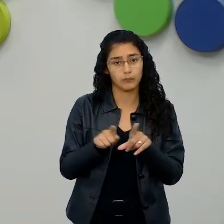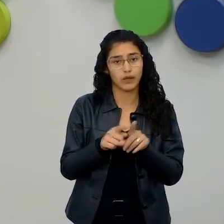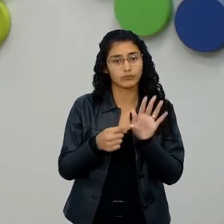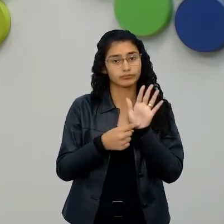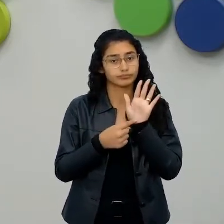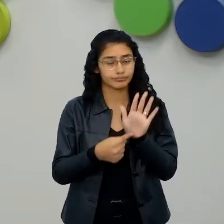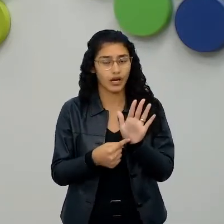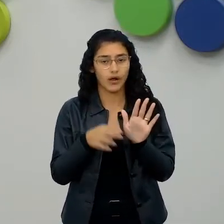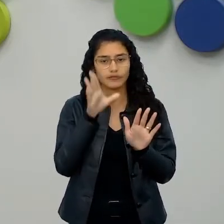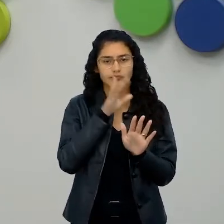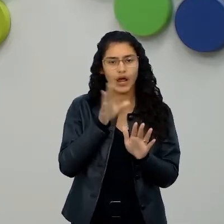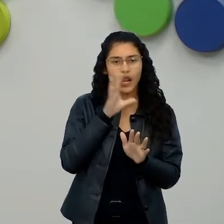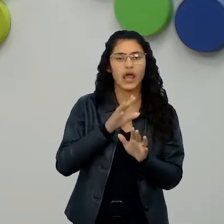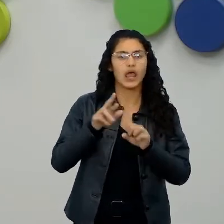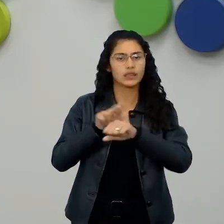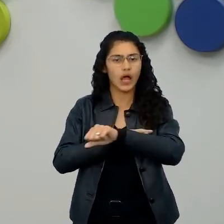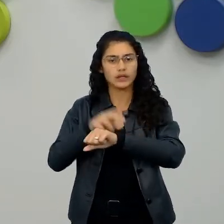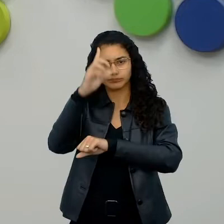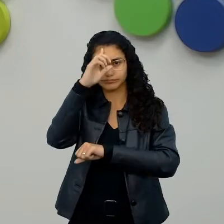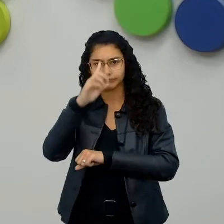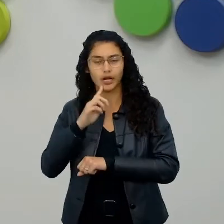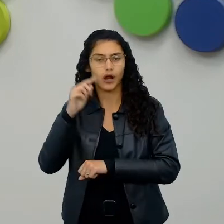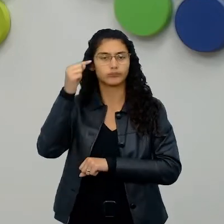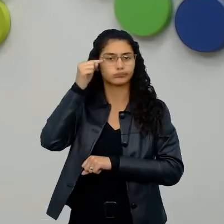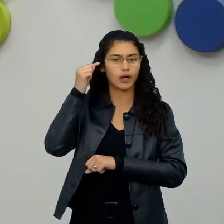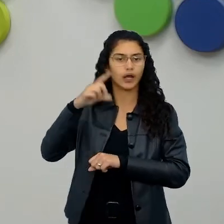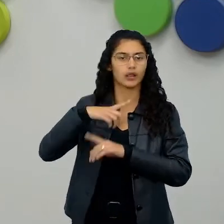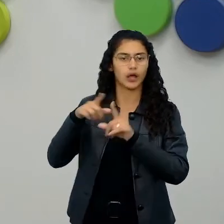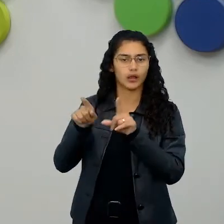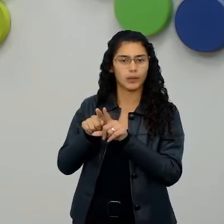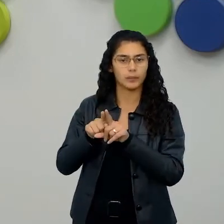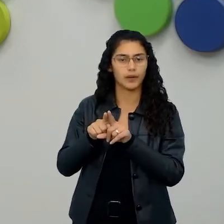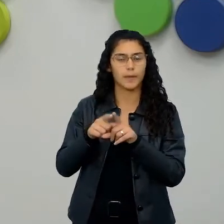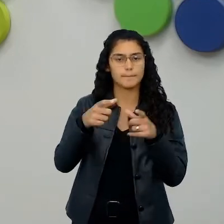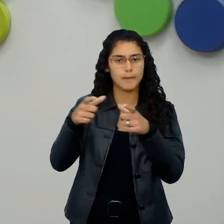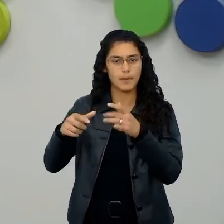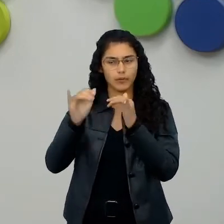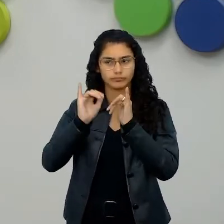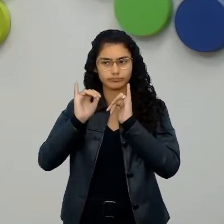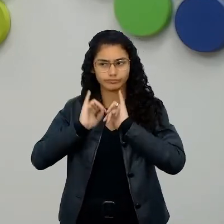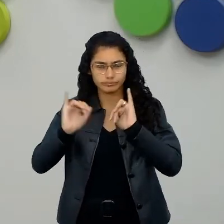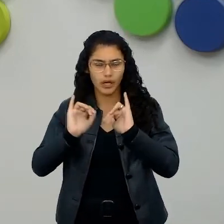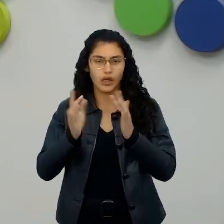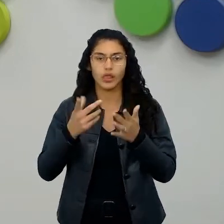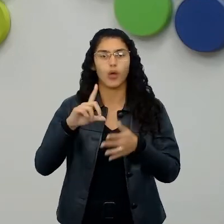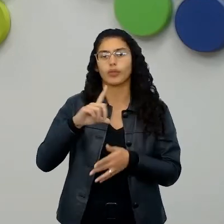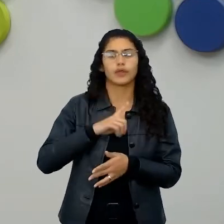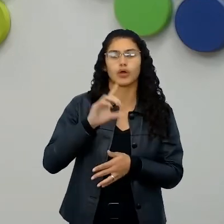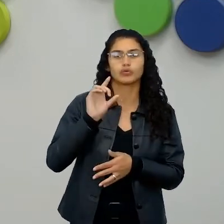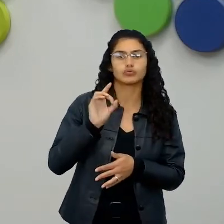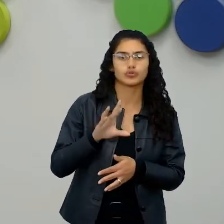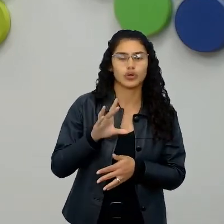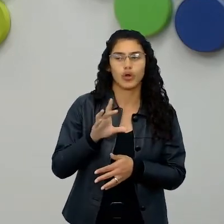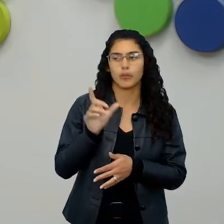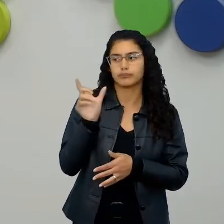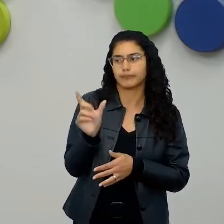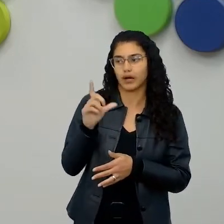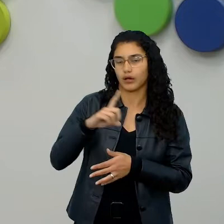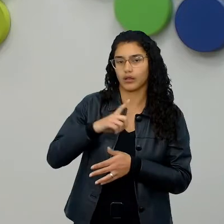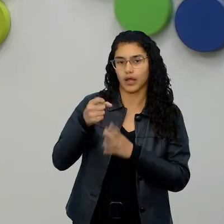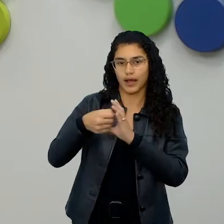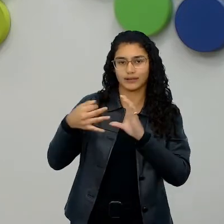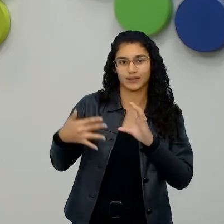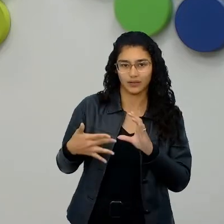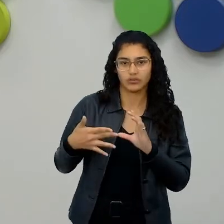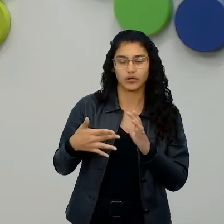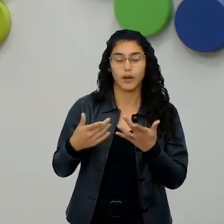raça amarela, enfim, a raça japonesa, essa fabulação que eu mencionei, não existe apenas isso, né?